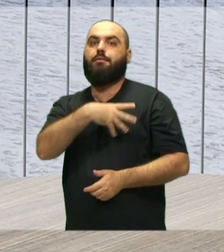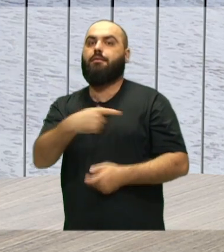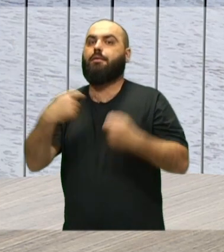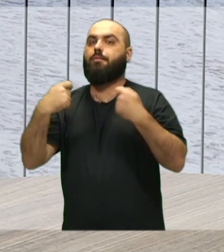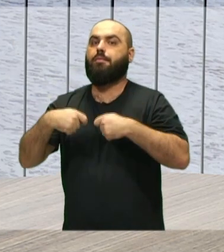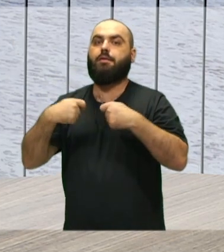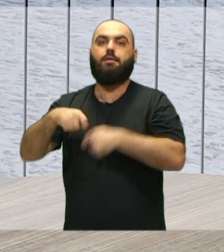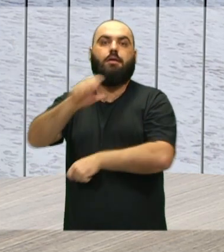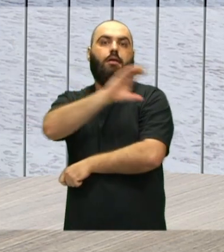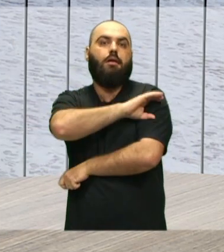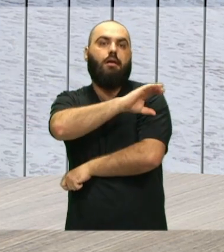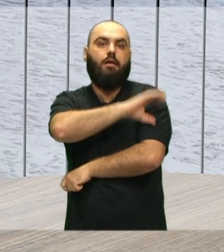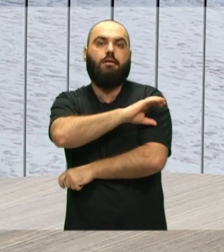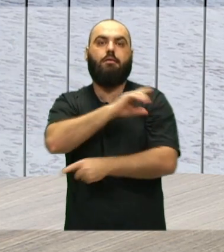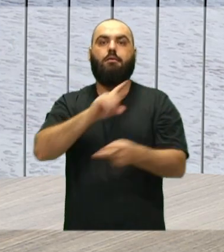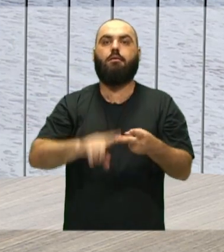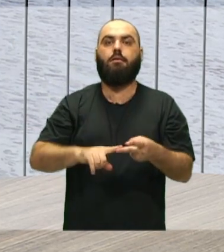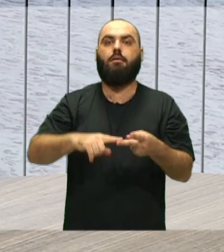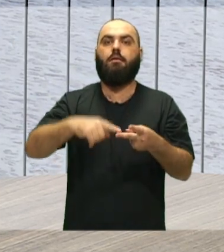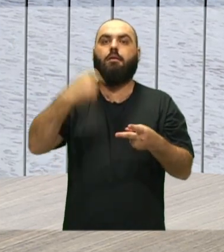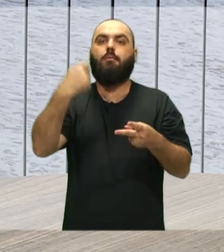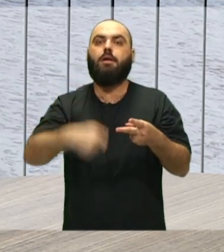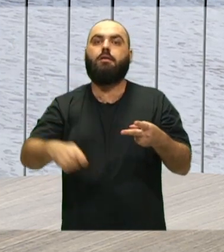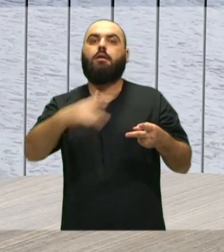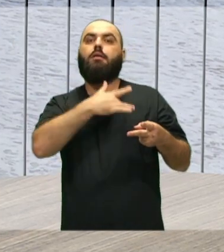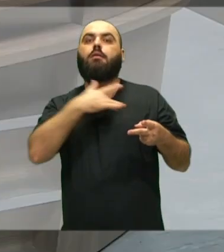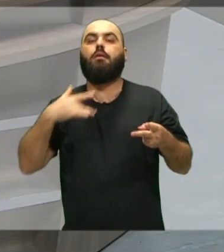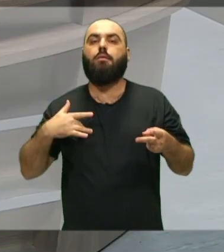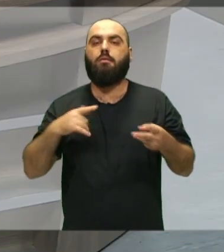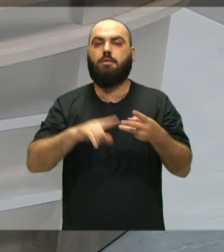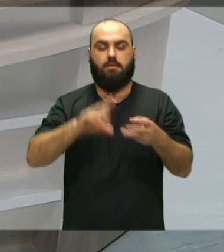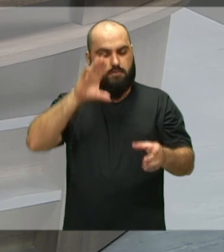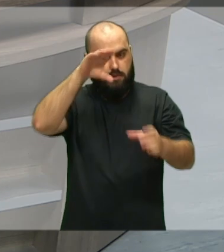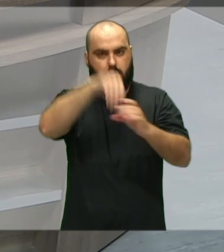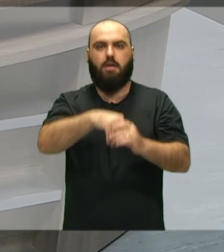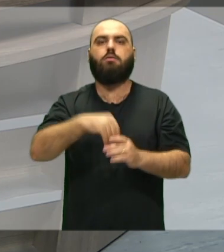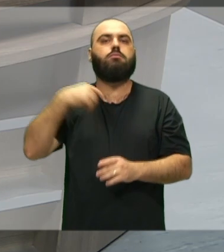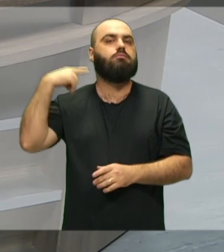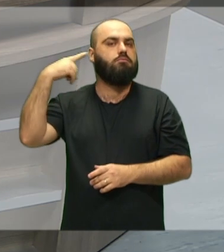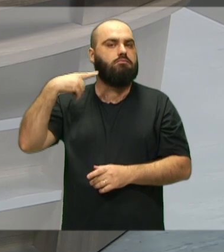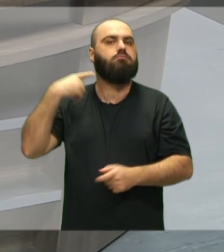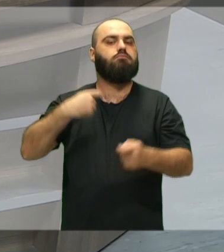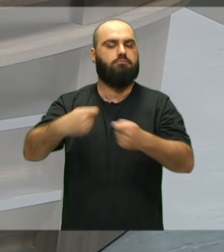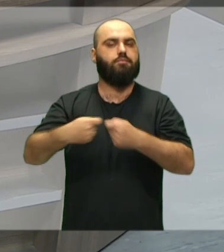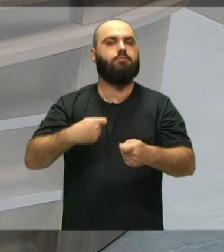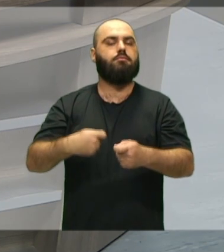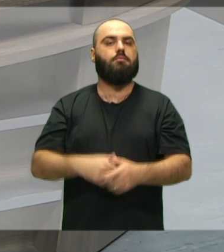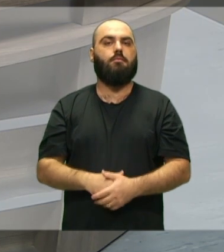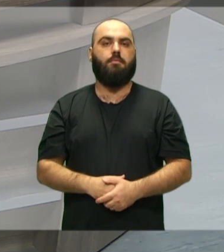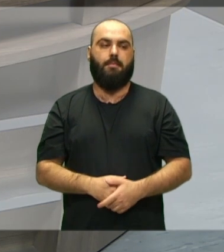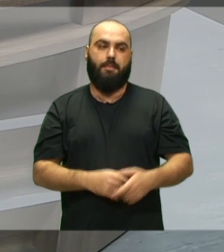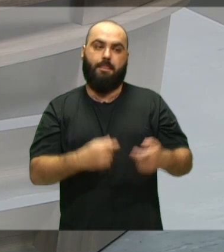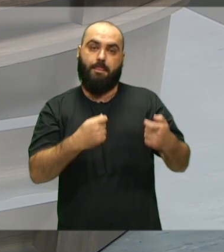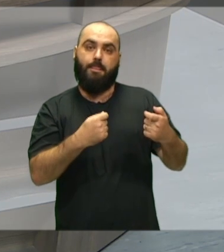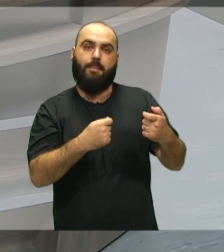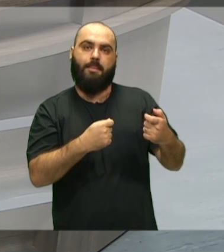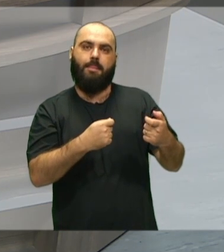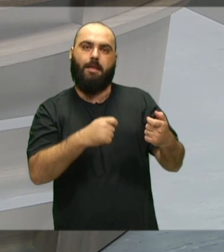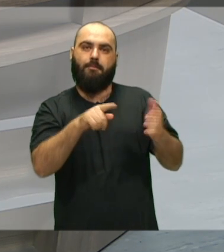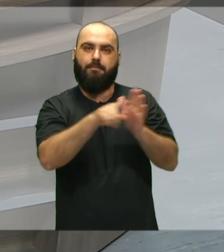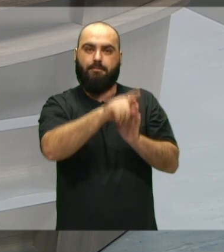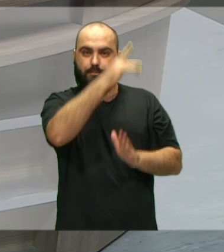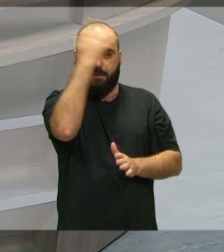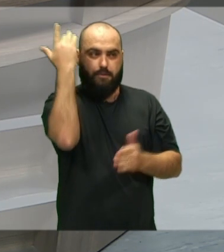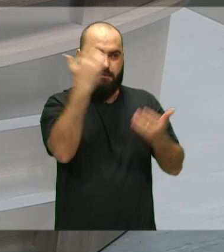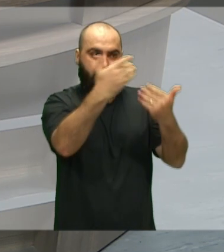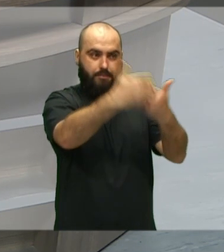ente teu que precisava de uma boa saúde, tudo isso está dentro do direito administrativo. É importante que saiba tanto aqueles concurseiros, né, tanto